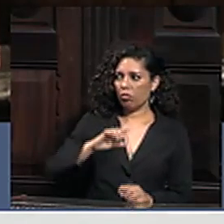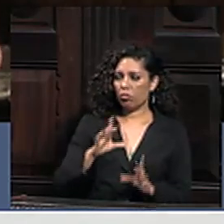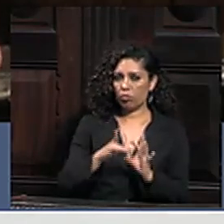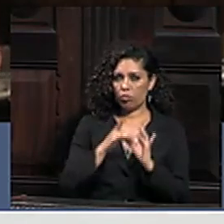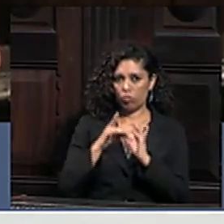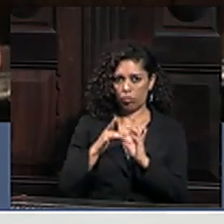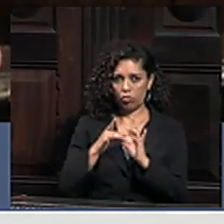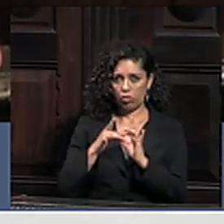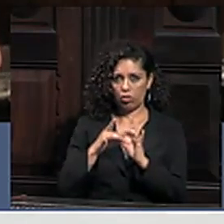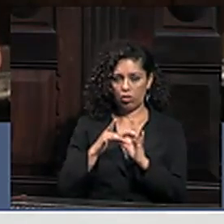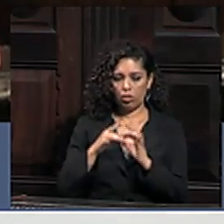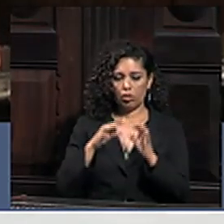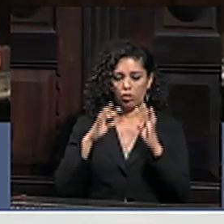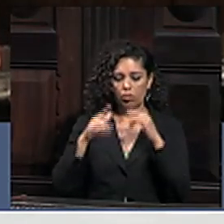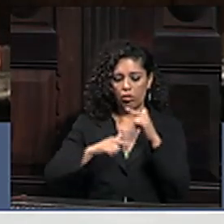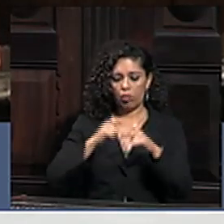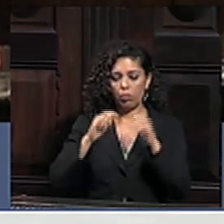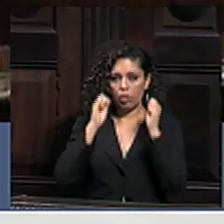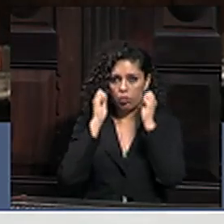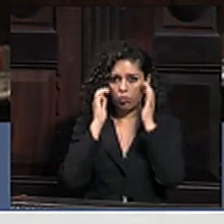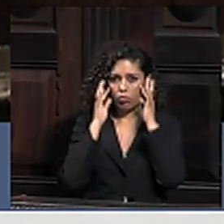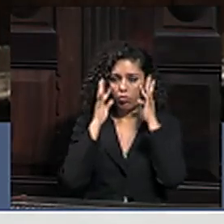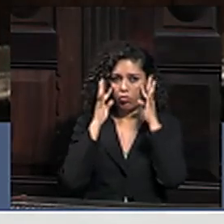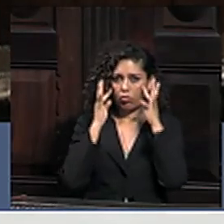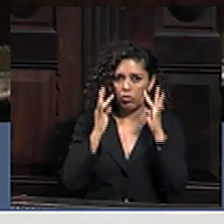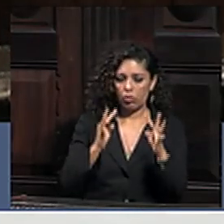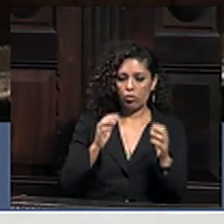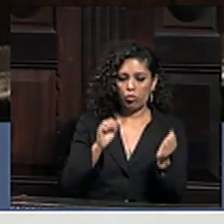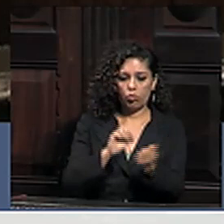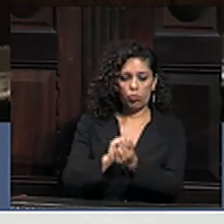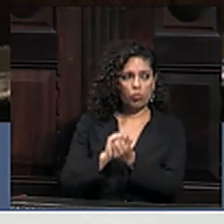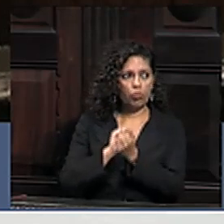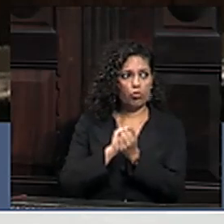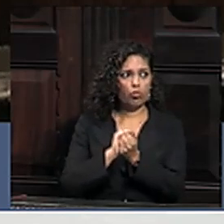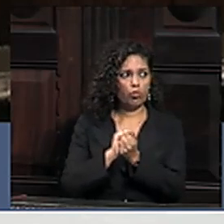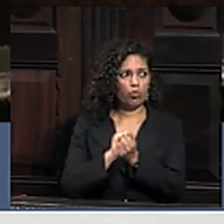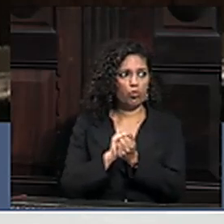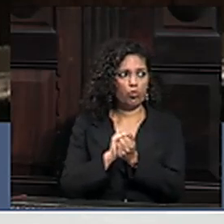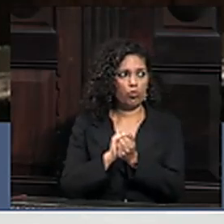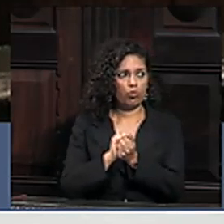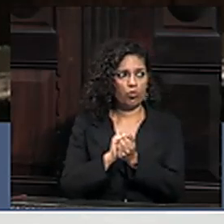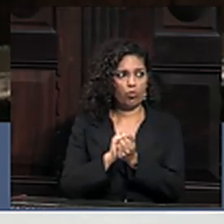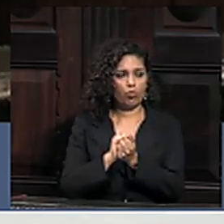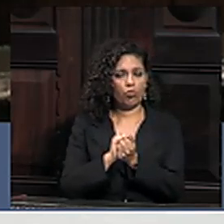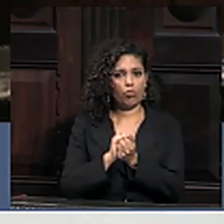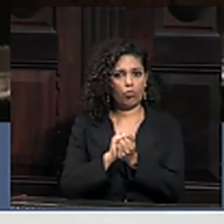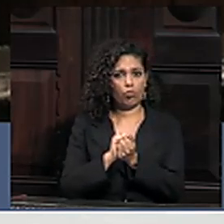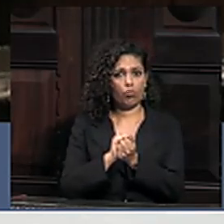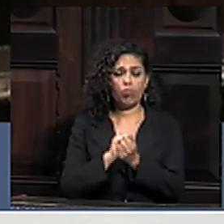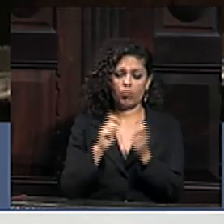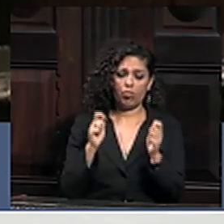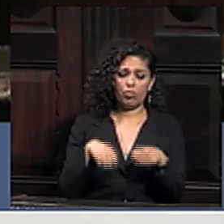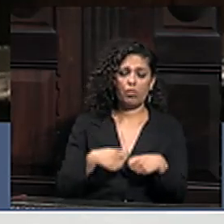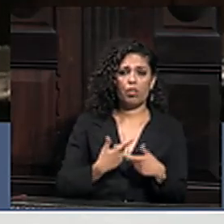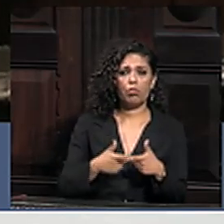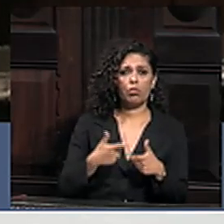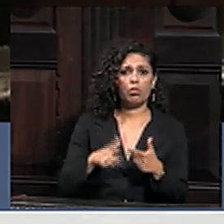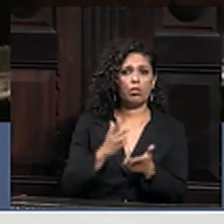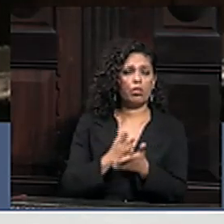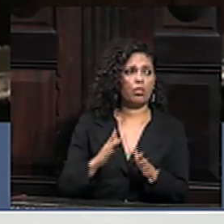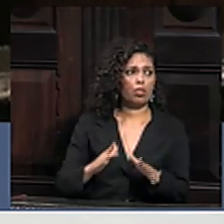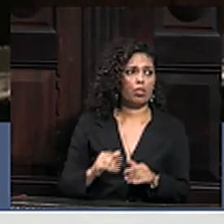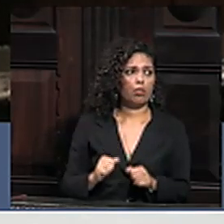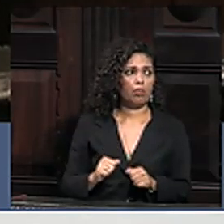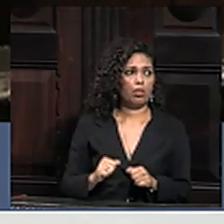ouvindo principalmente quem foi eleito pela população, que foram os prefeitos dessa cidade, diferentemente de